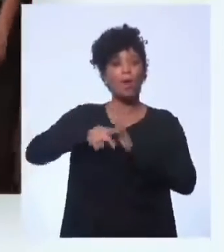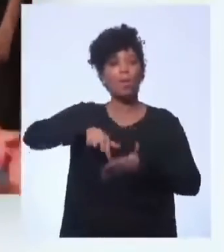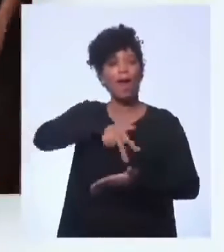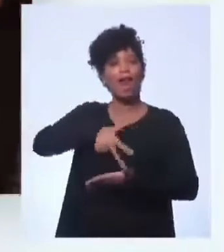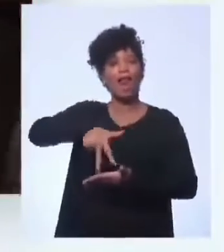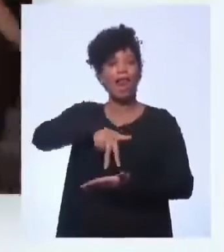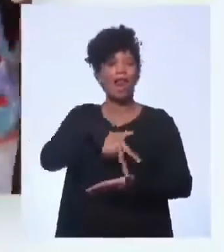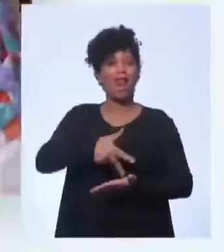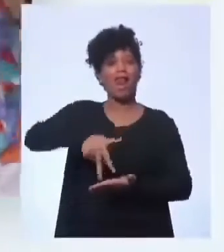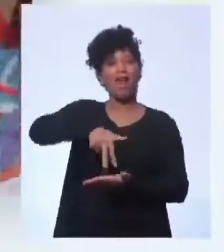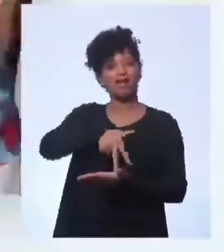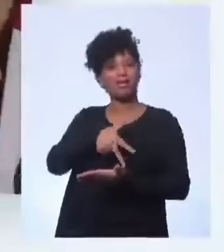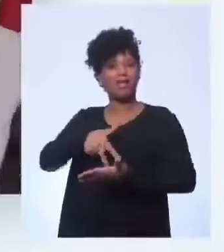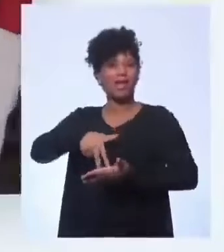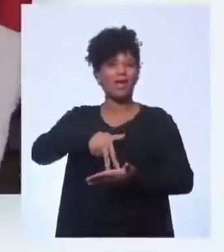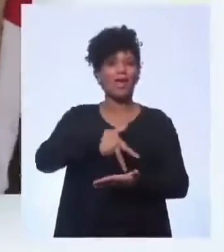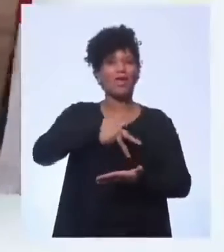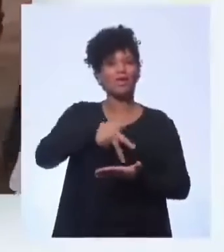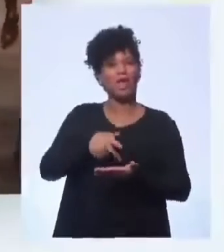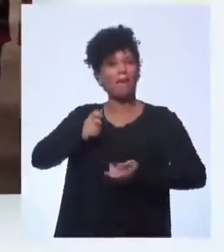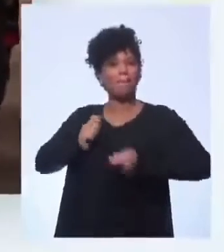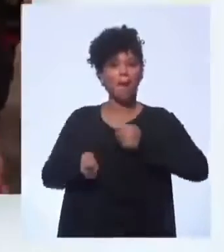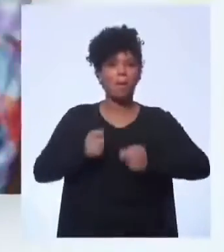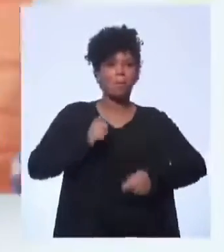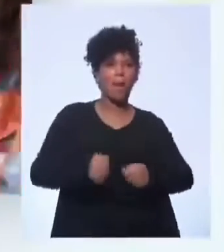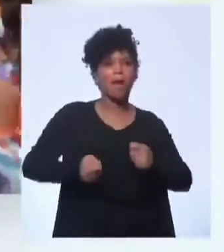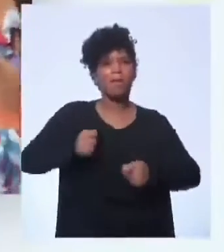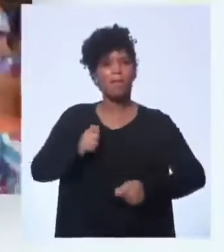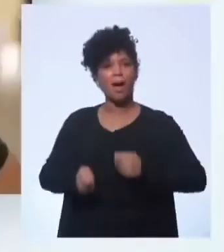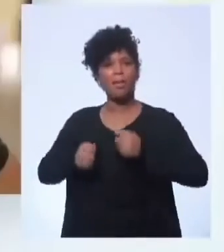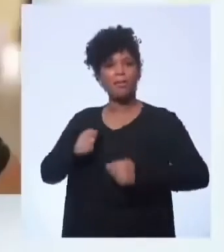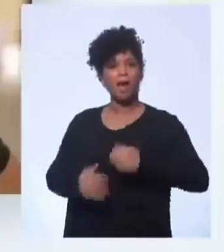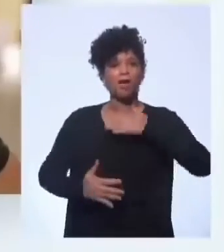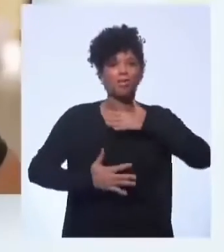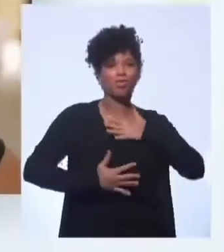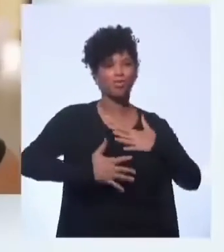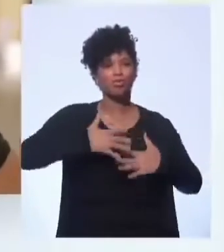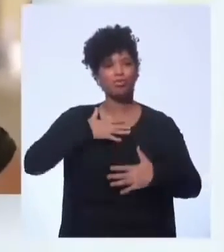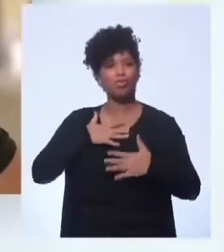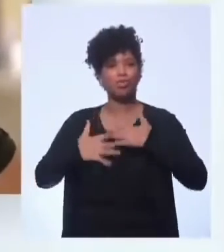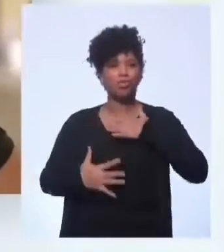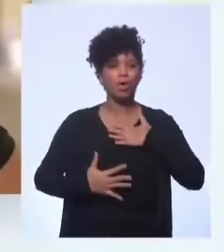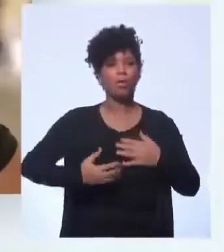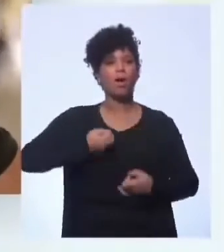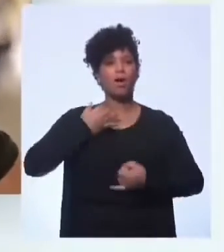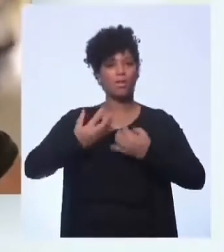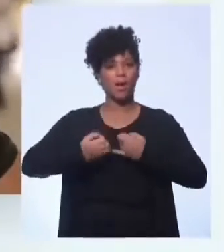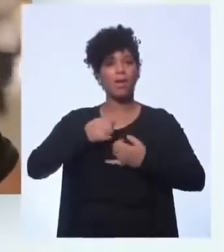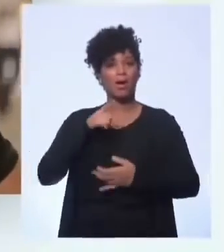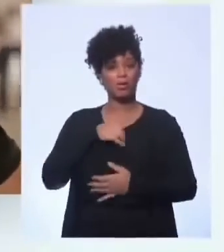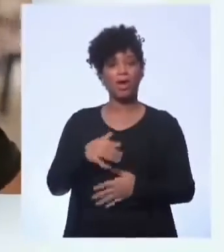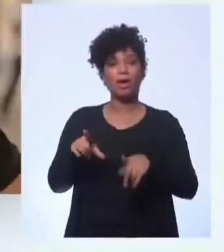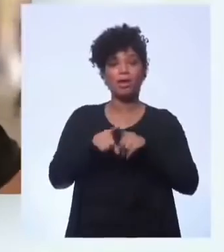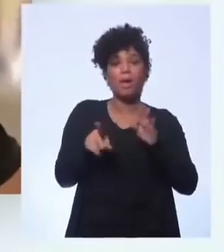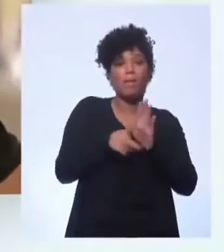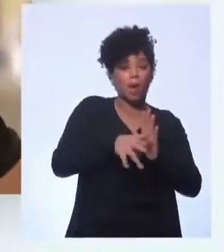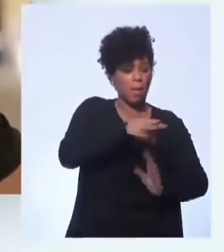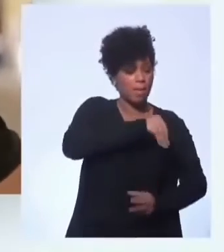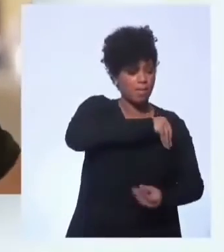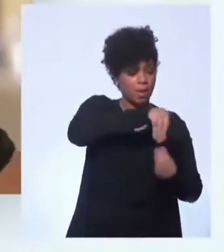elementos eles estão direcionados ao batuque, né? Como uma expressão corporal também. Na parte